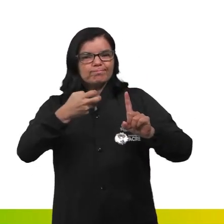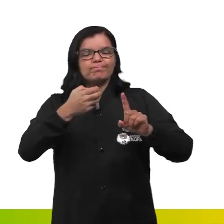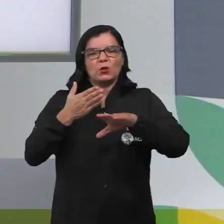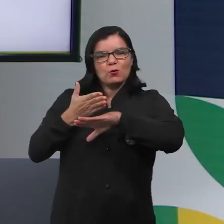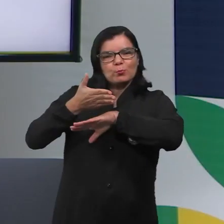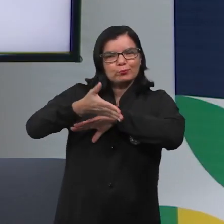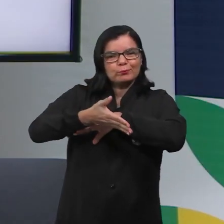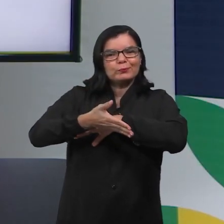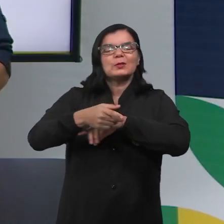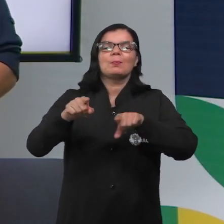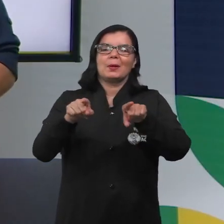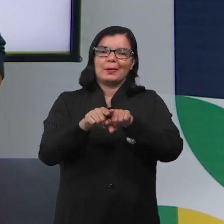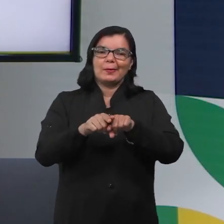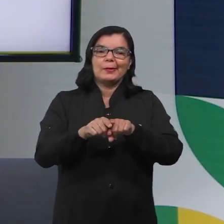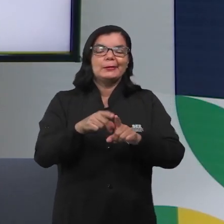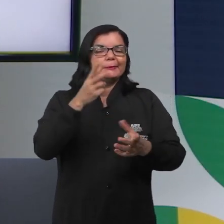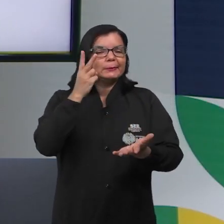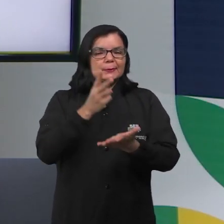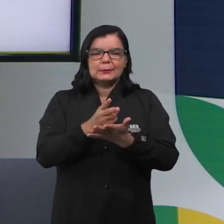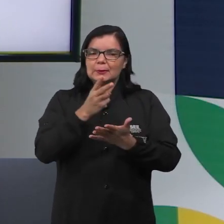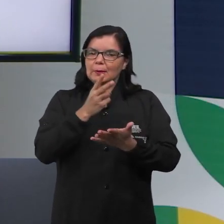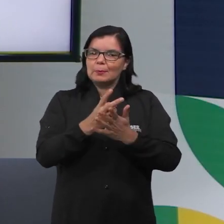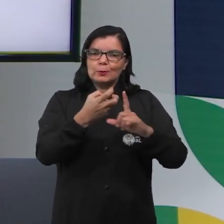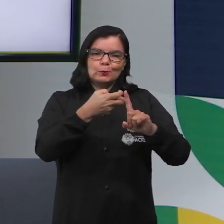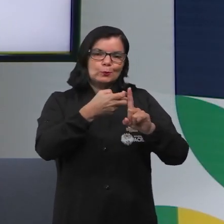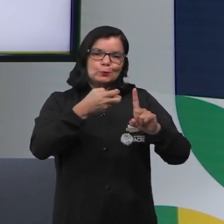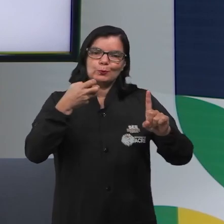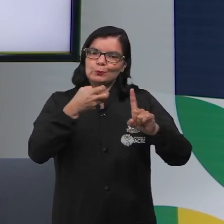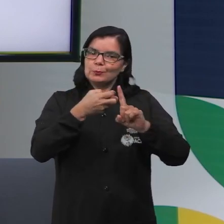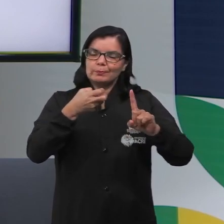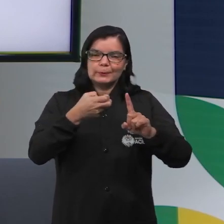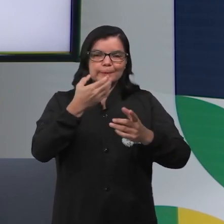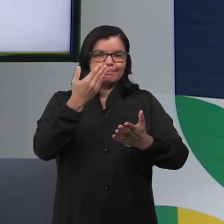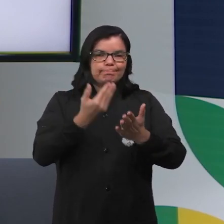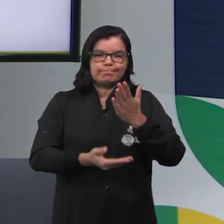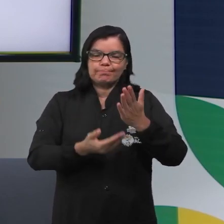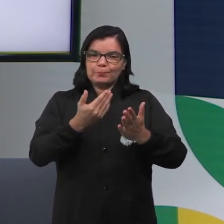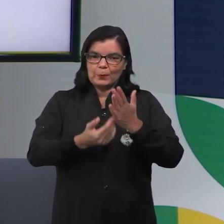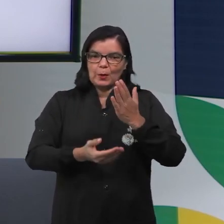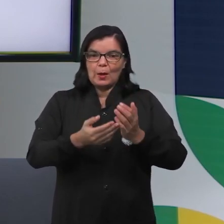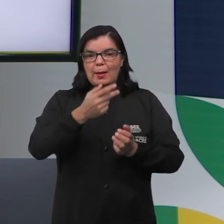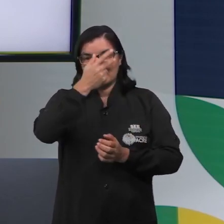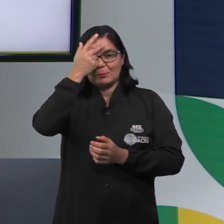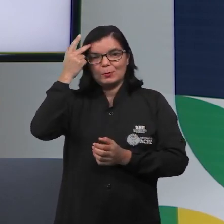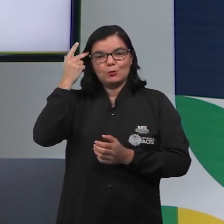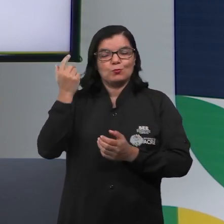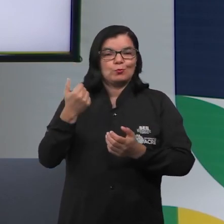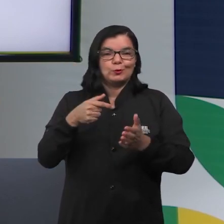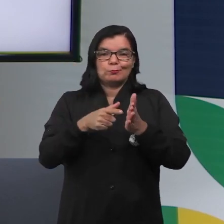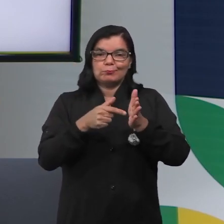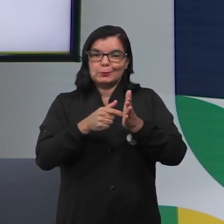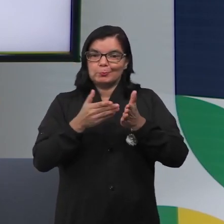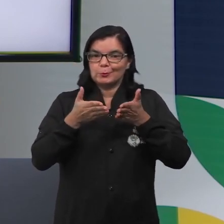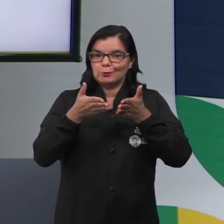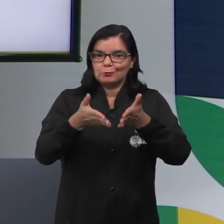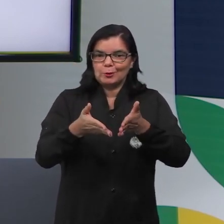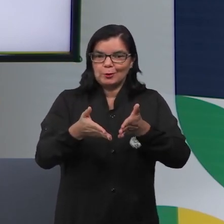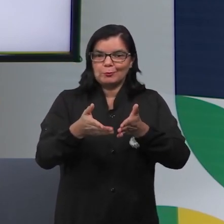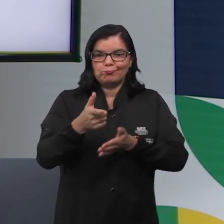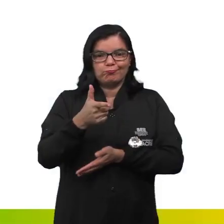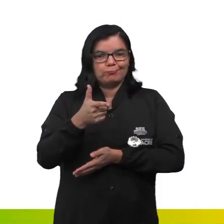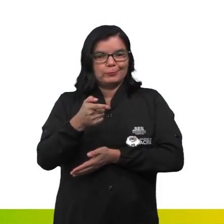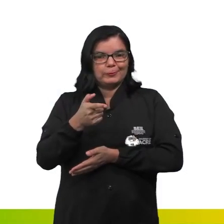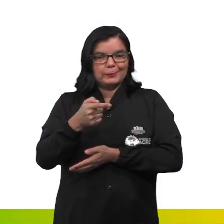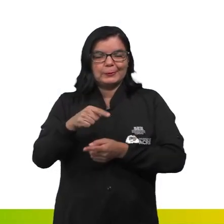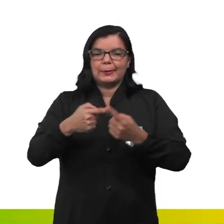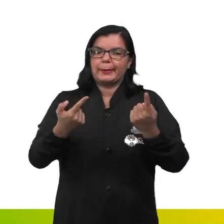aí você sabe quem leva pior, né? O indígena e o invasor fortemente armado. Quem leva pior? O indígena.